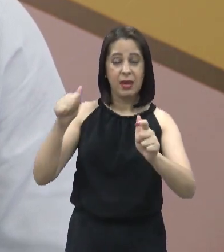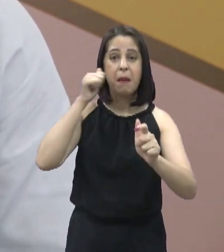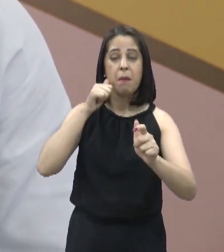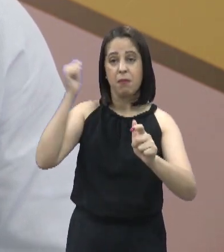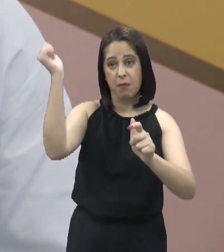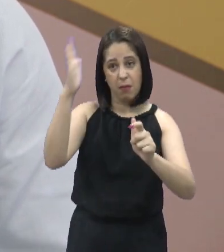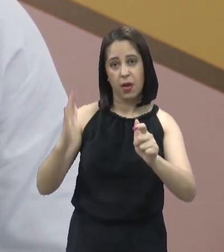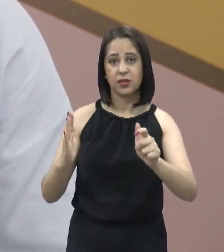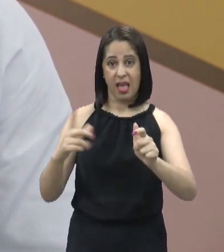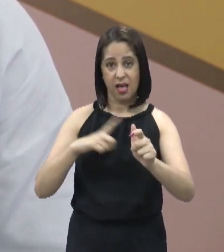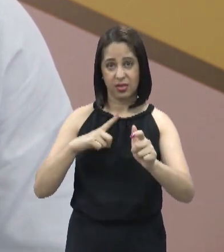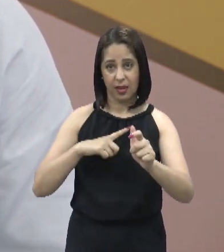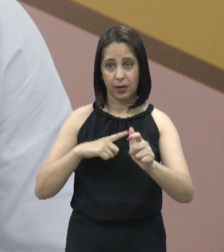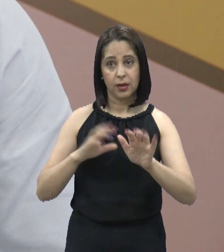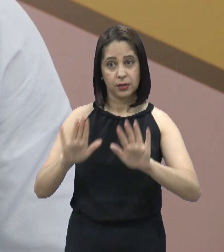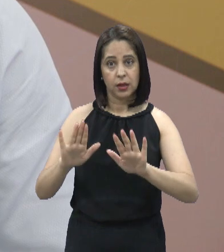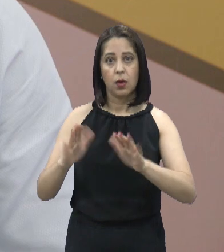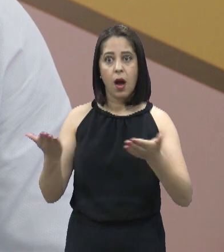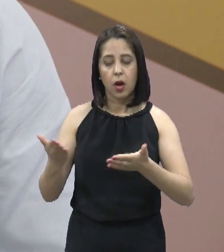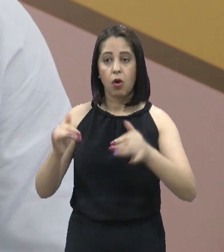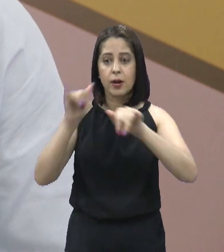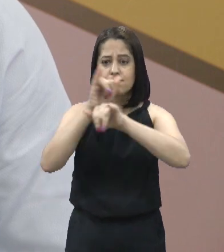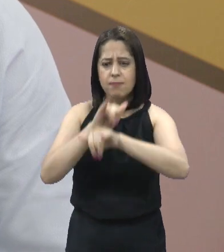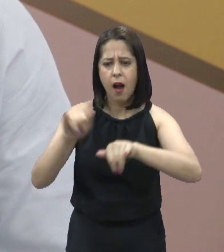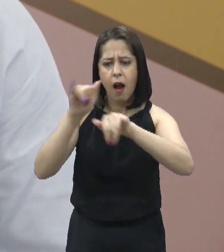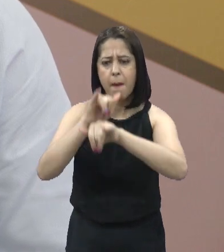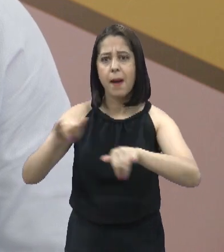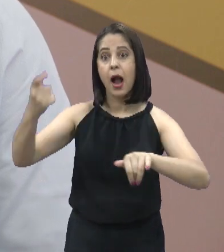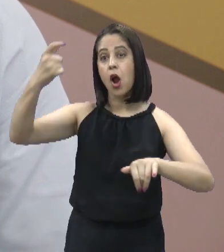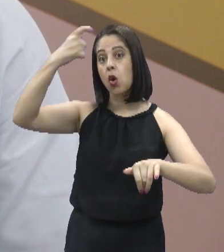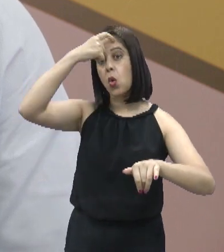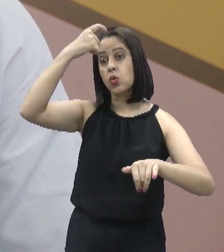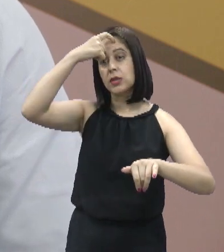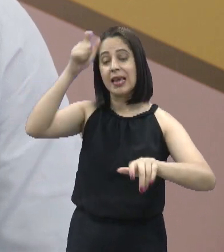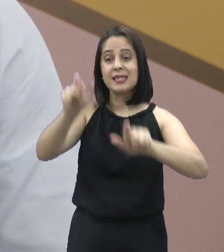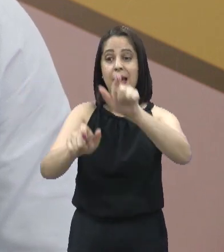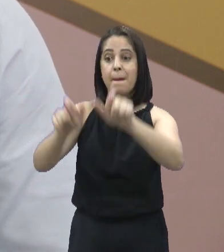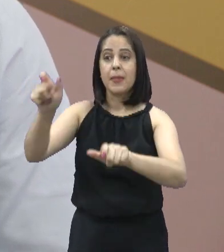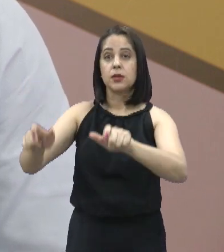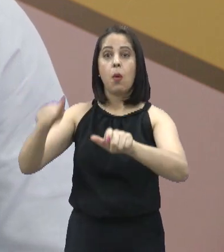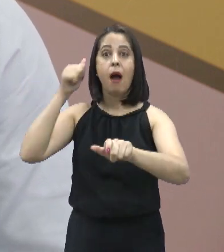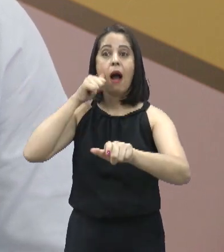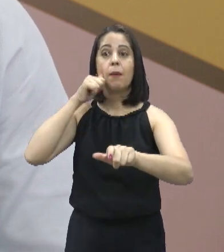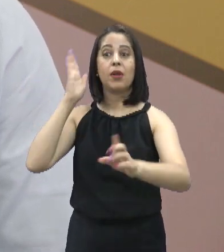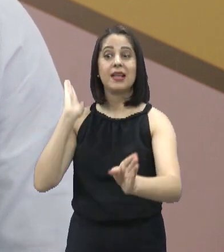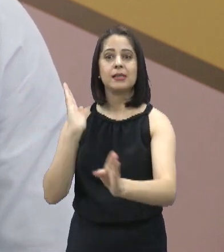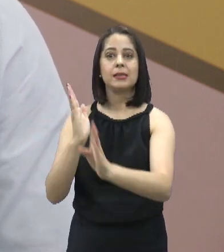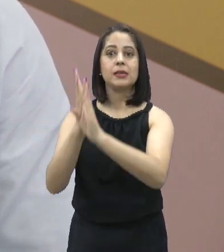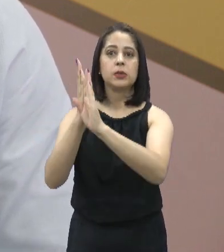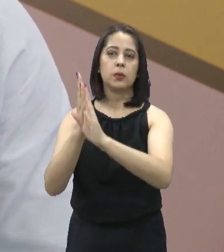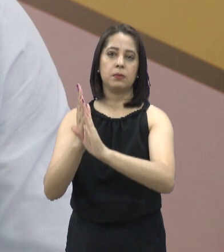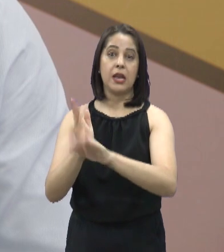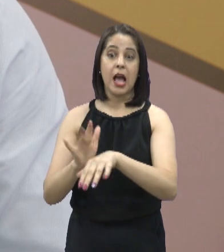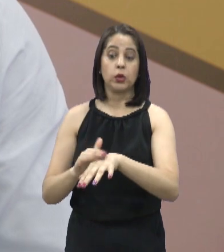com isso, com essa conscientização, a gente consegue aumentar nosso diagnóstico, principalmente o diagnóstico